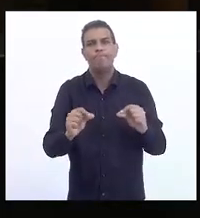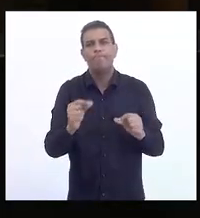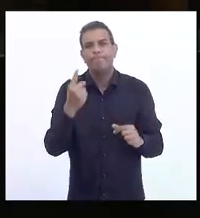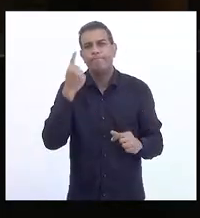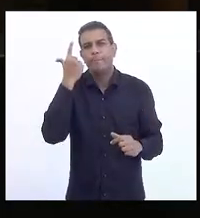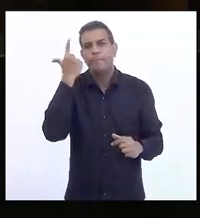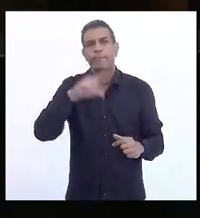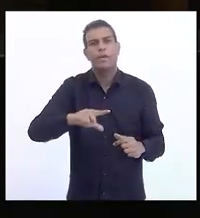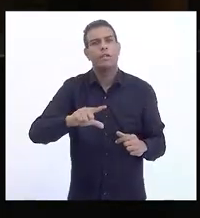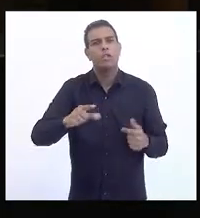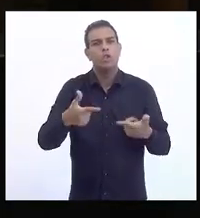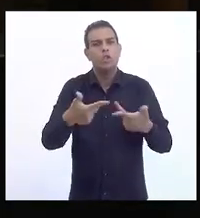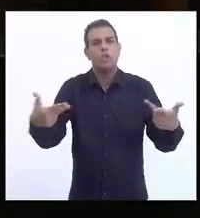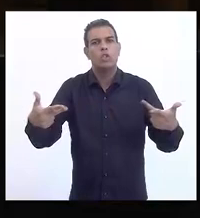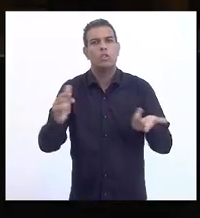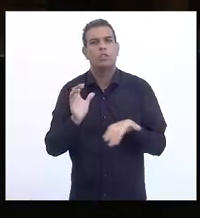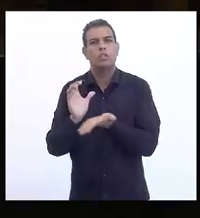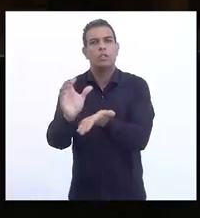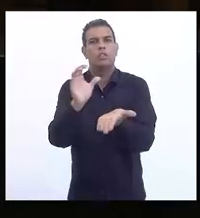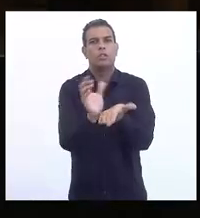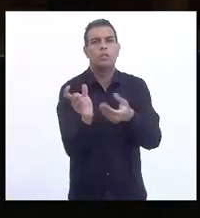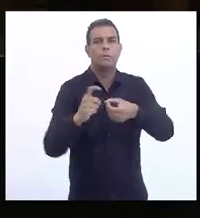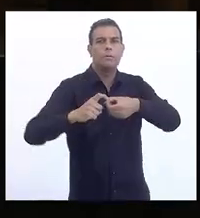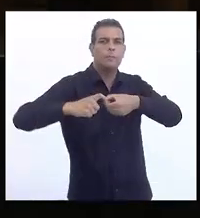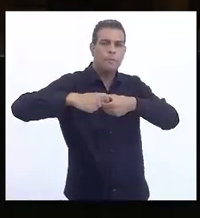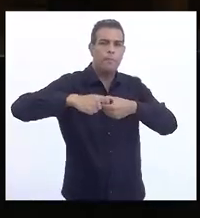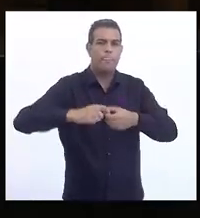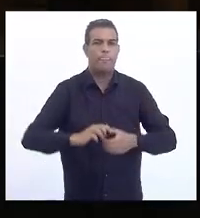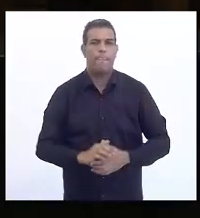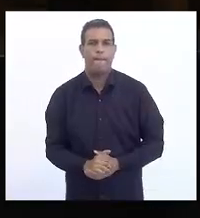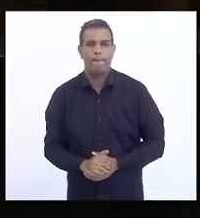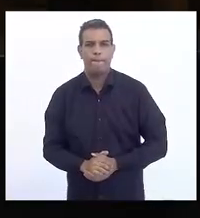secretaria ou outra para dar para os seus correligionários.